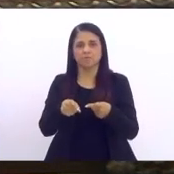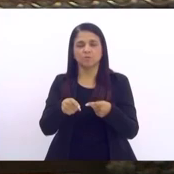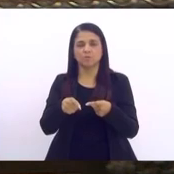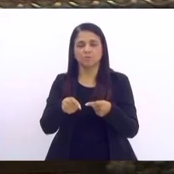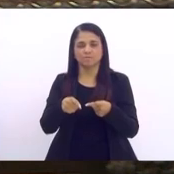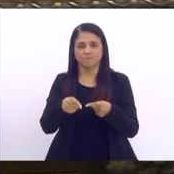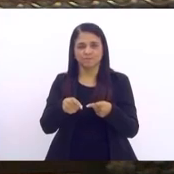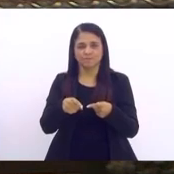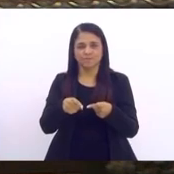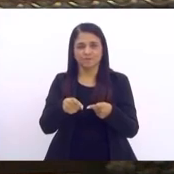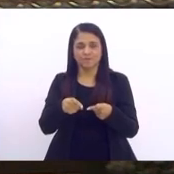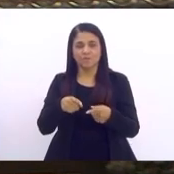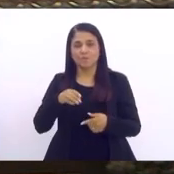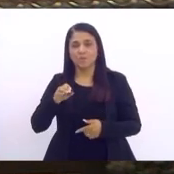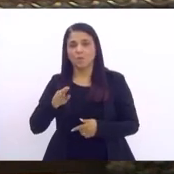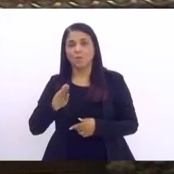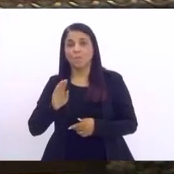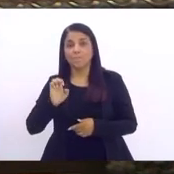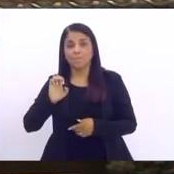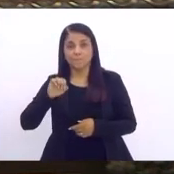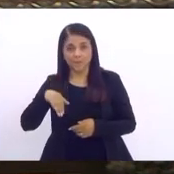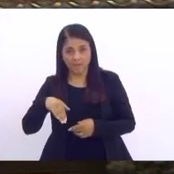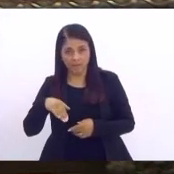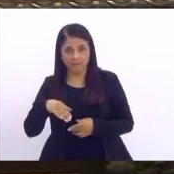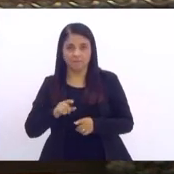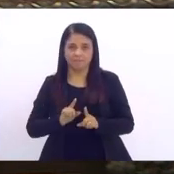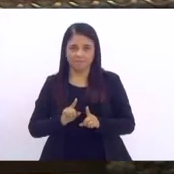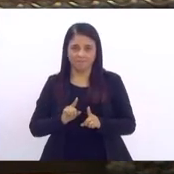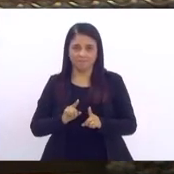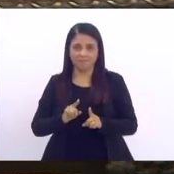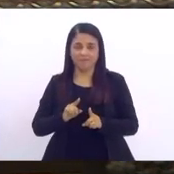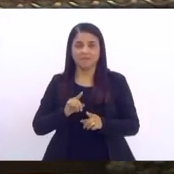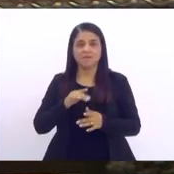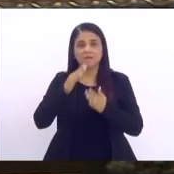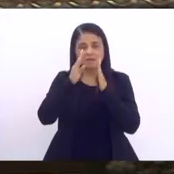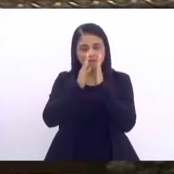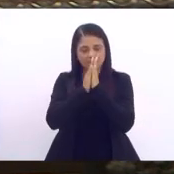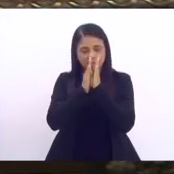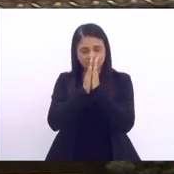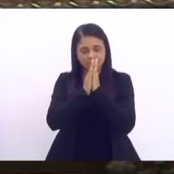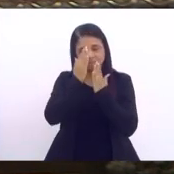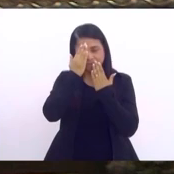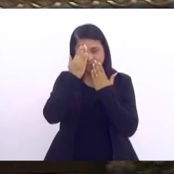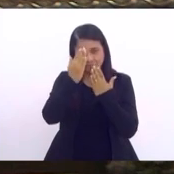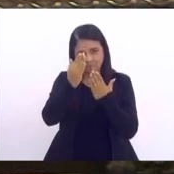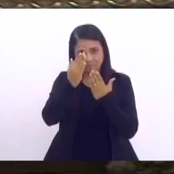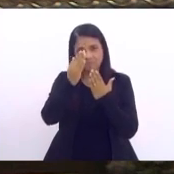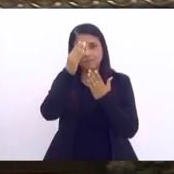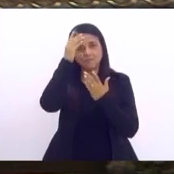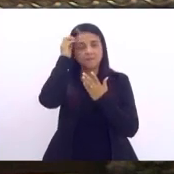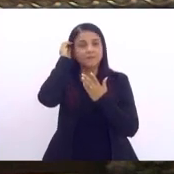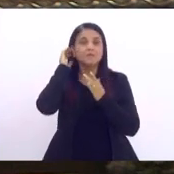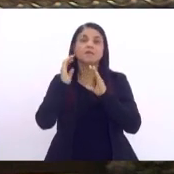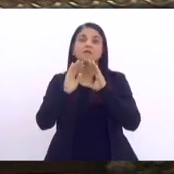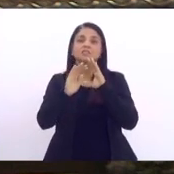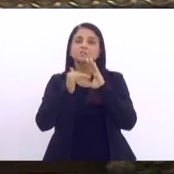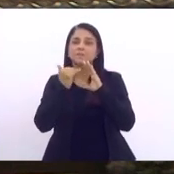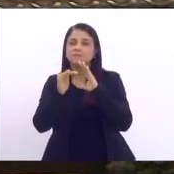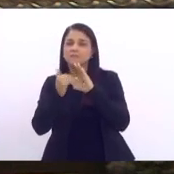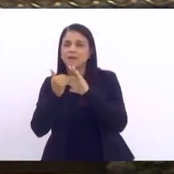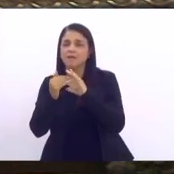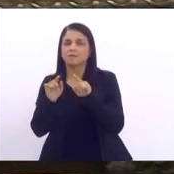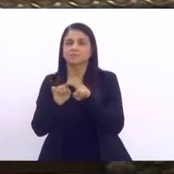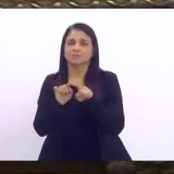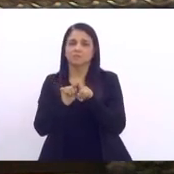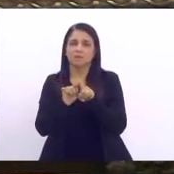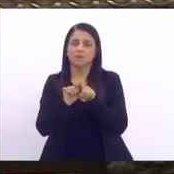cada oração, a cada amizade, a cada mensagem que recebíamos e recebemos até hoje da população de bem que se